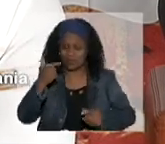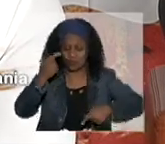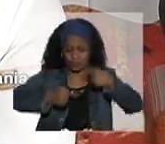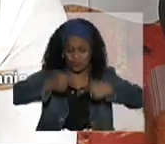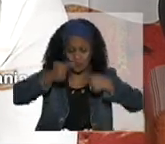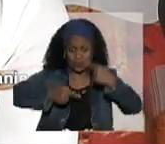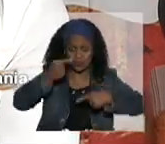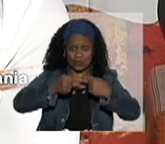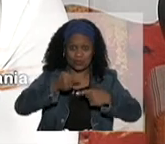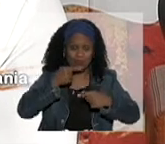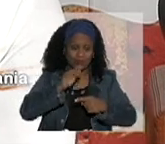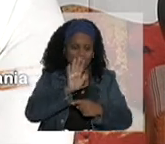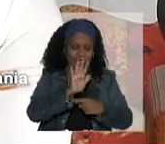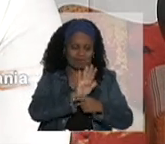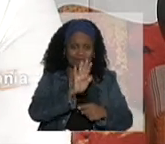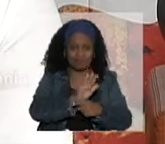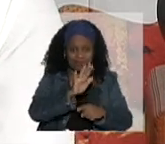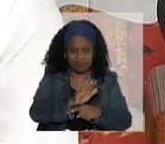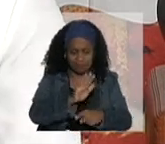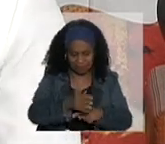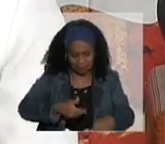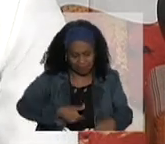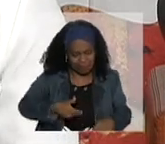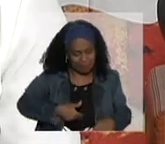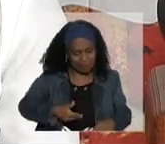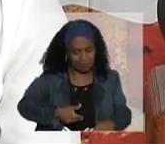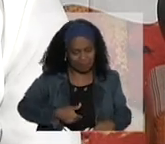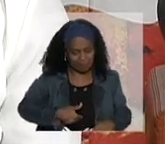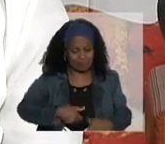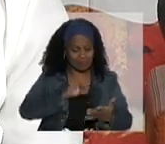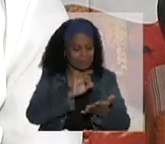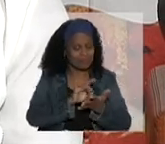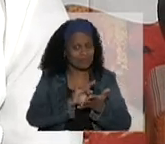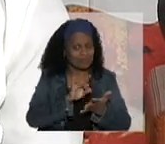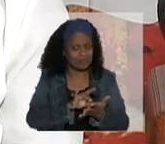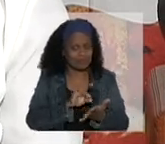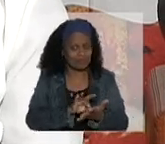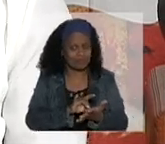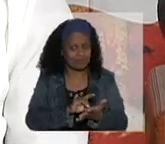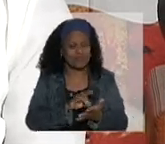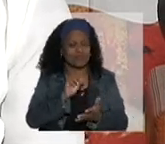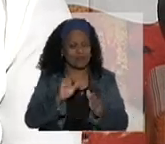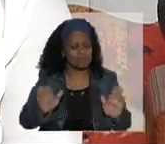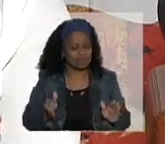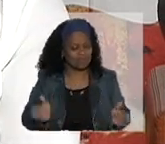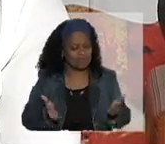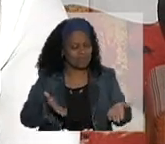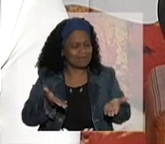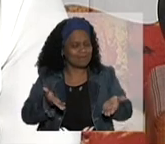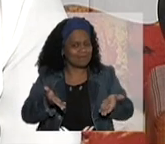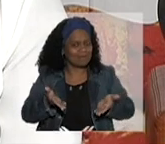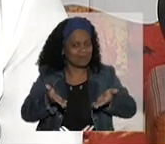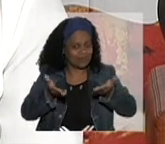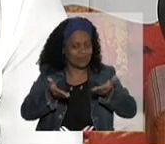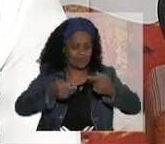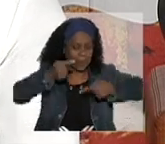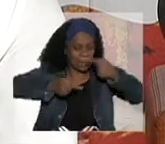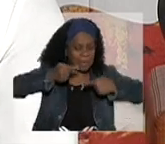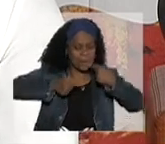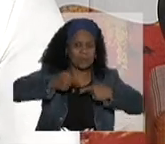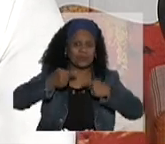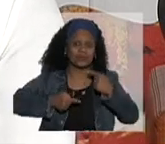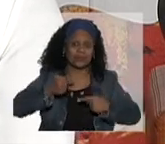públicas de combate à fome e à miséria. E, de certa forma, a realização da campanha foi um estímulo, né, a